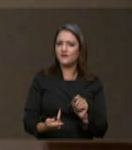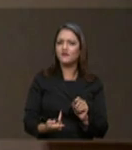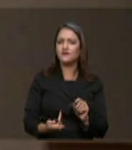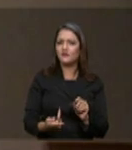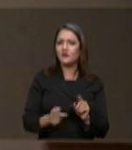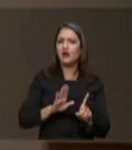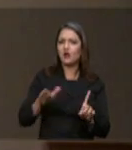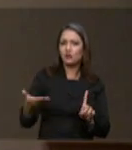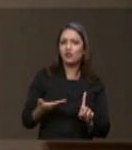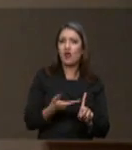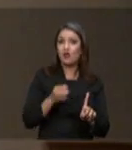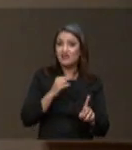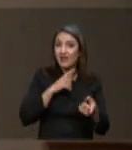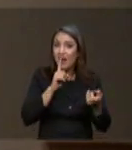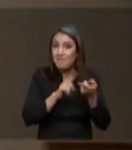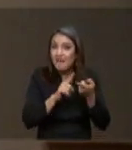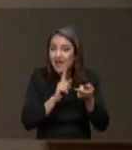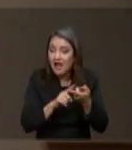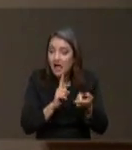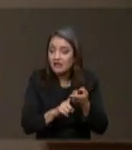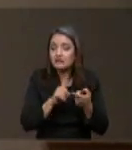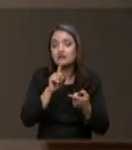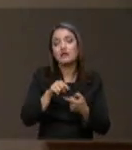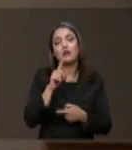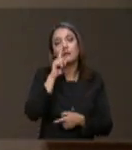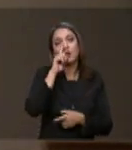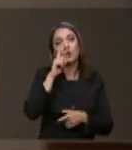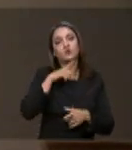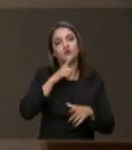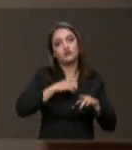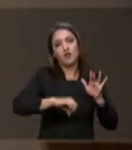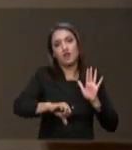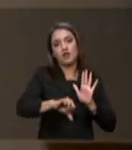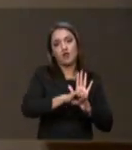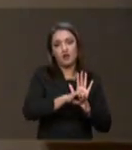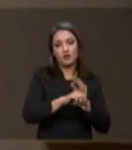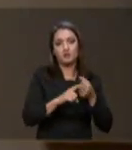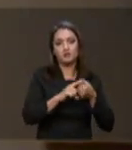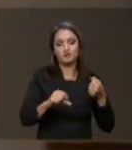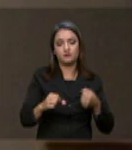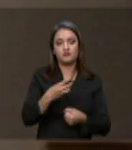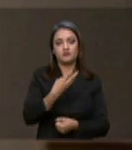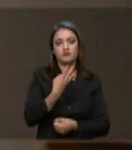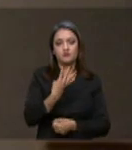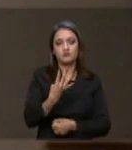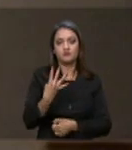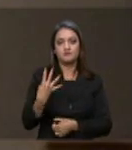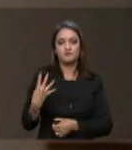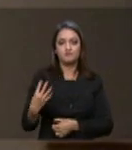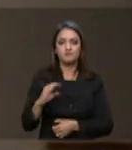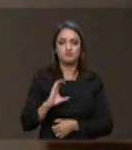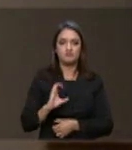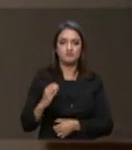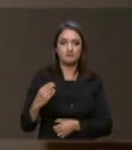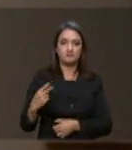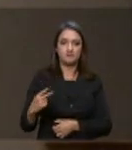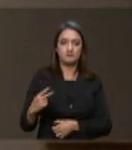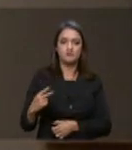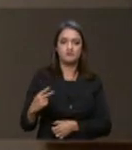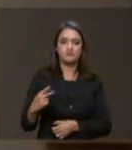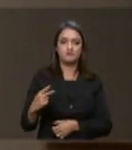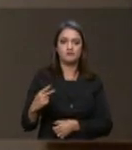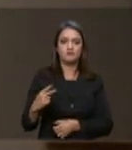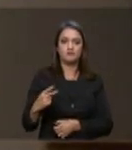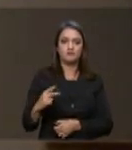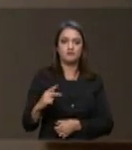acusado se a ameaças que configuram o tipo penal previsto no artigo 344 do Código Penal